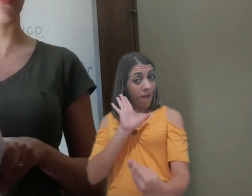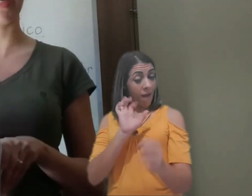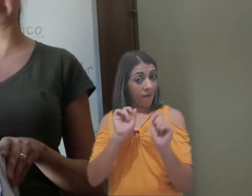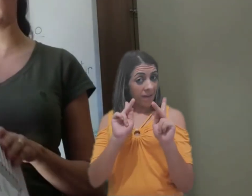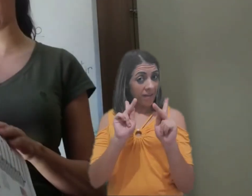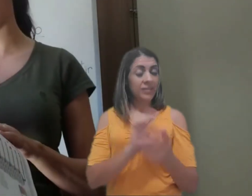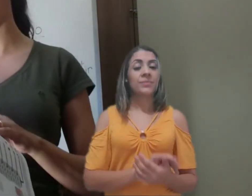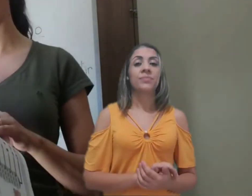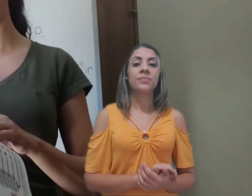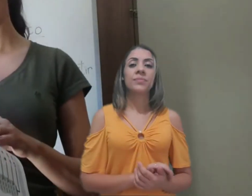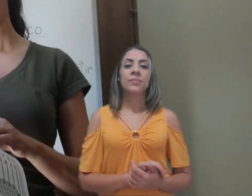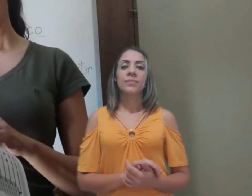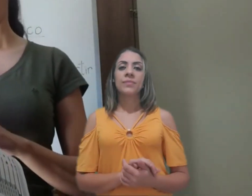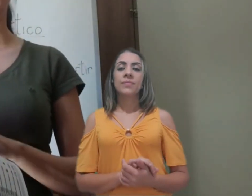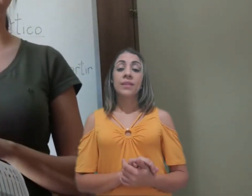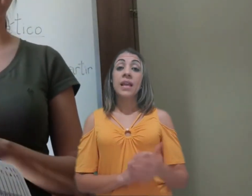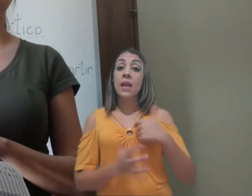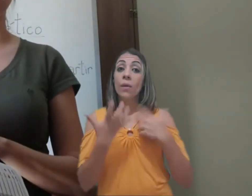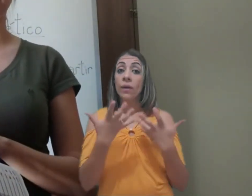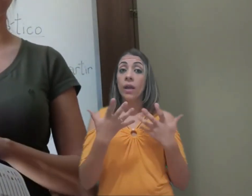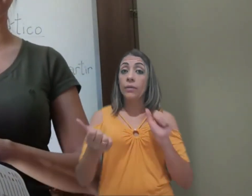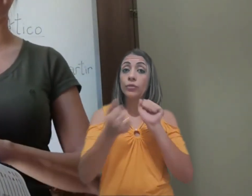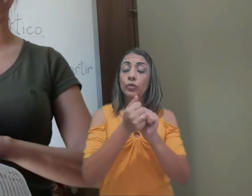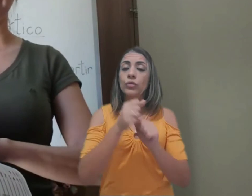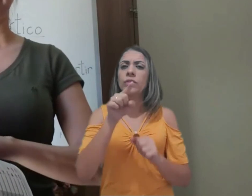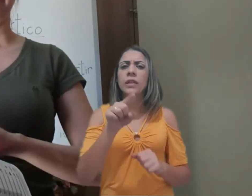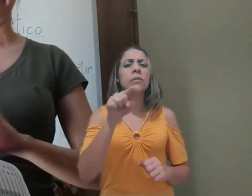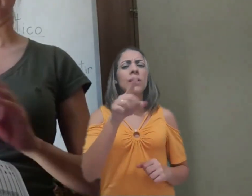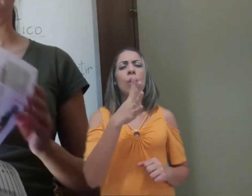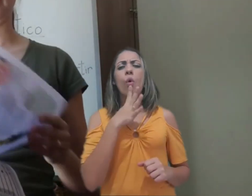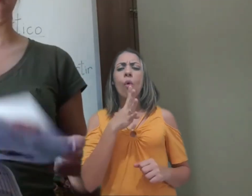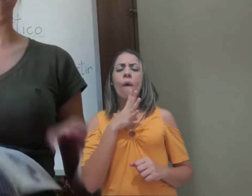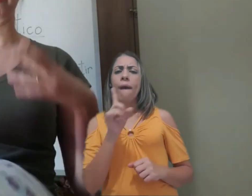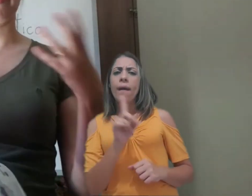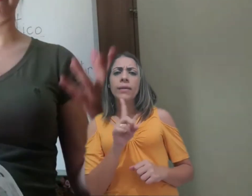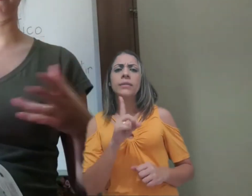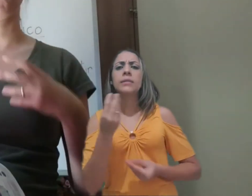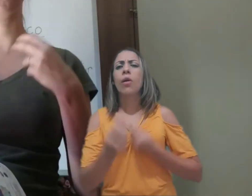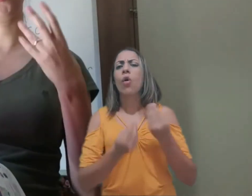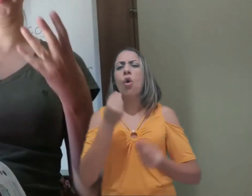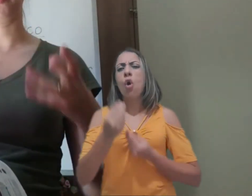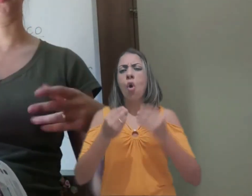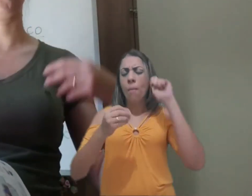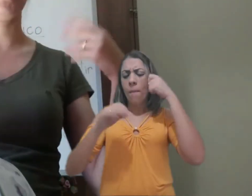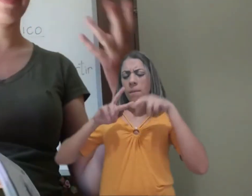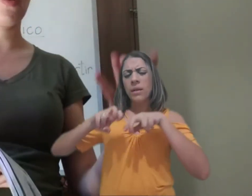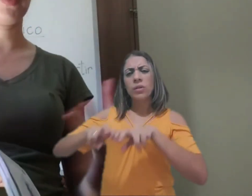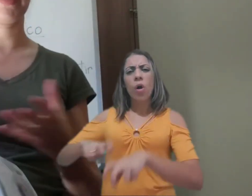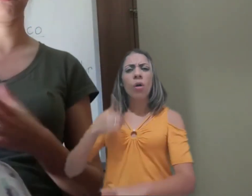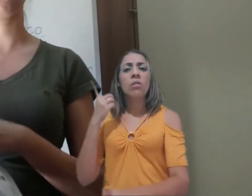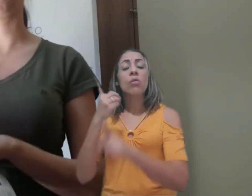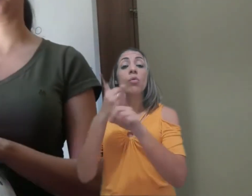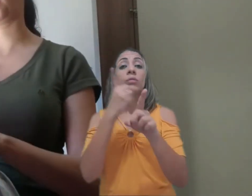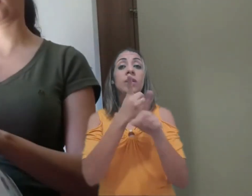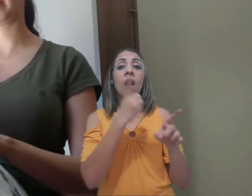vocês colocarem lá no caderno, tá bom? Eu quis fazer com vocês porque, como vocês não conhecem, né, como vem o petróleo, como ele é